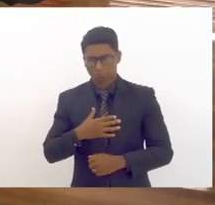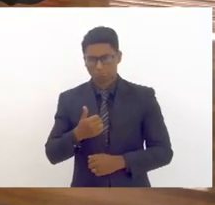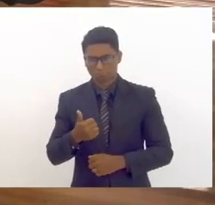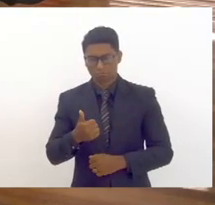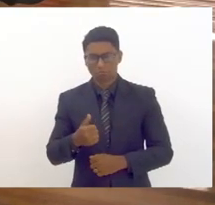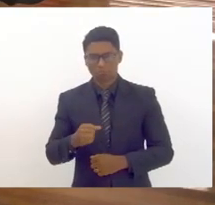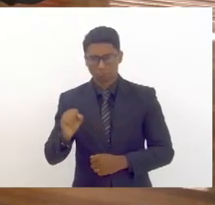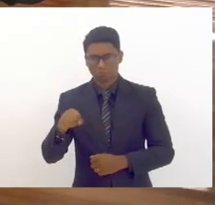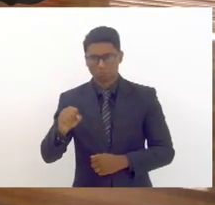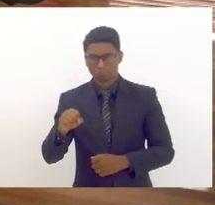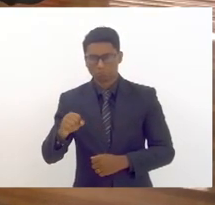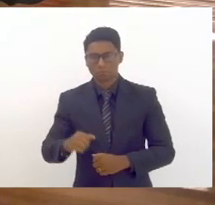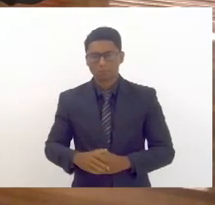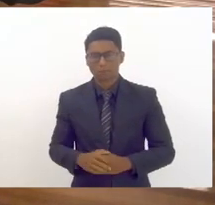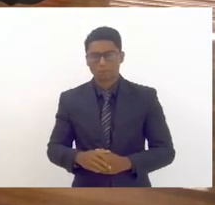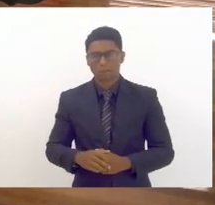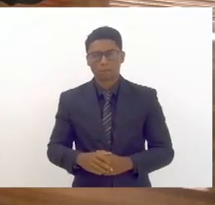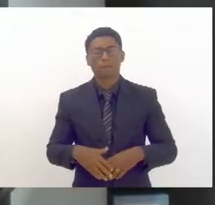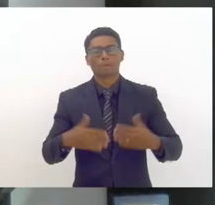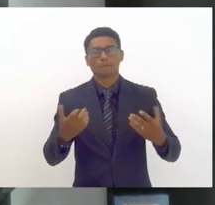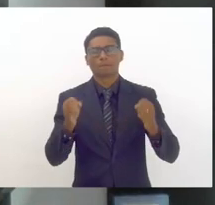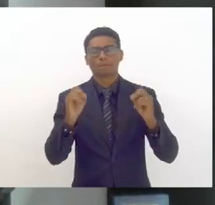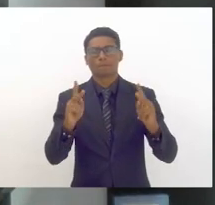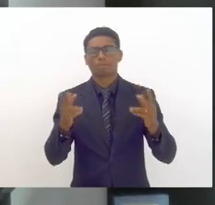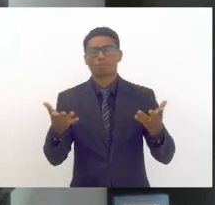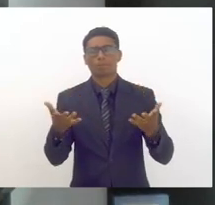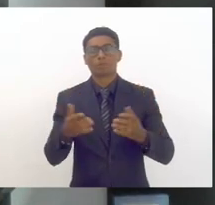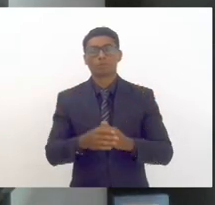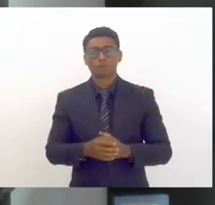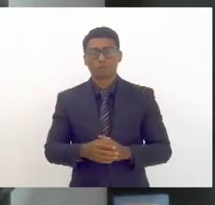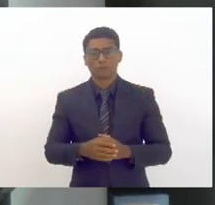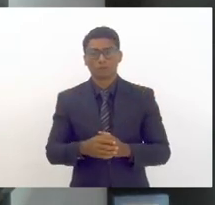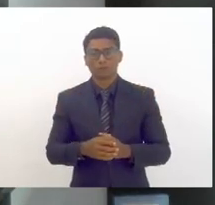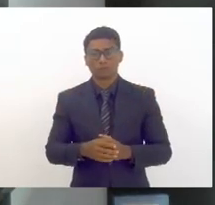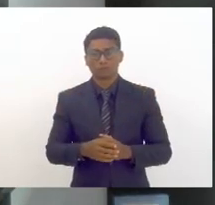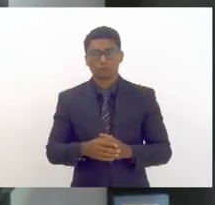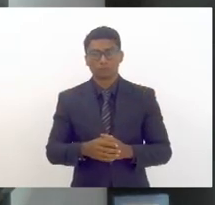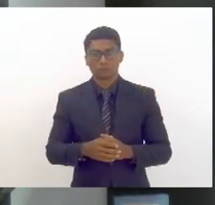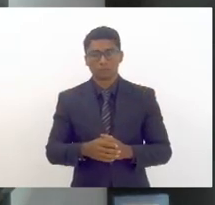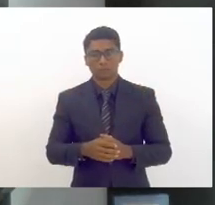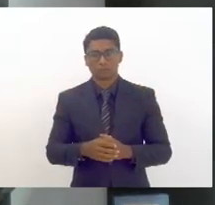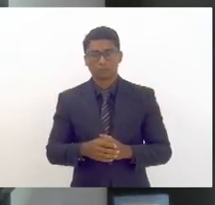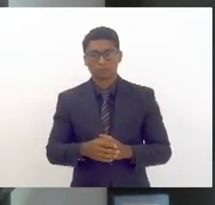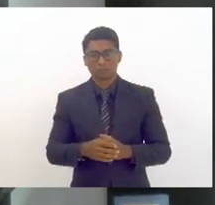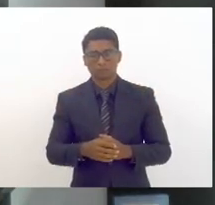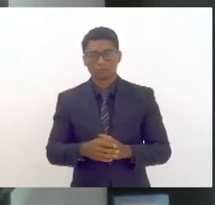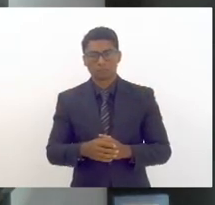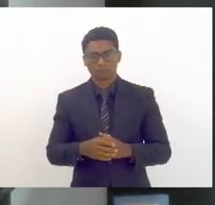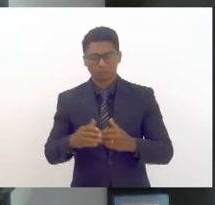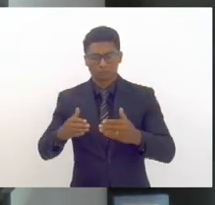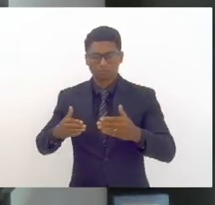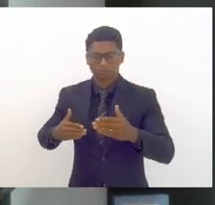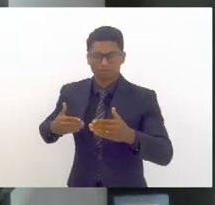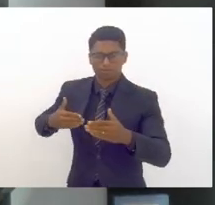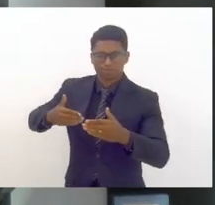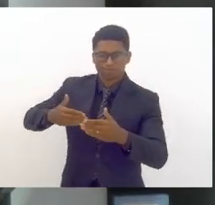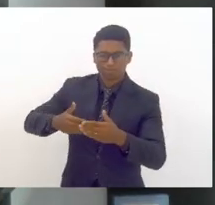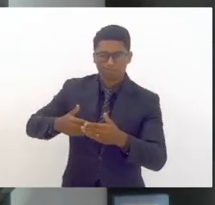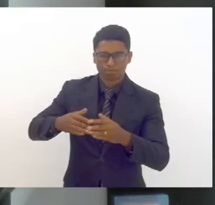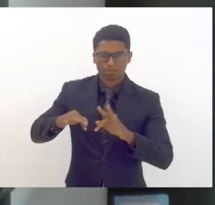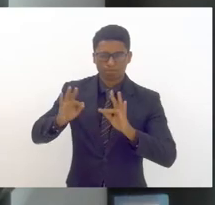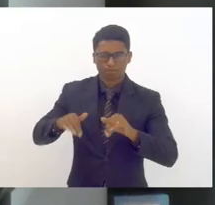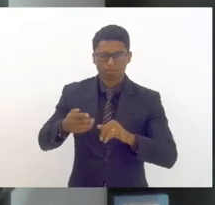Sim? Voltando aqui para o Leandro, para a gente poder, né, já caminhar para o encerramento, Leandro Vilela